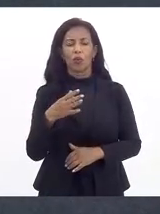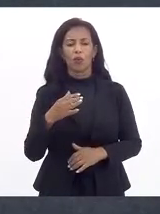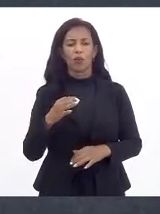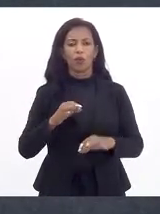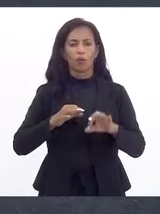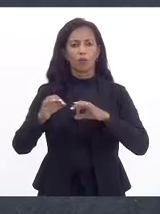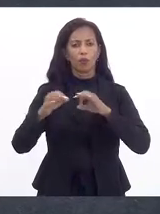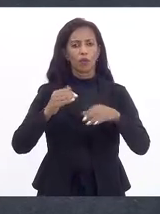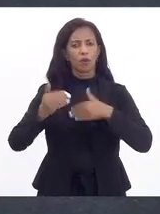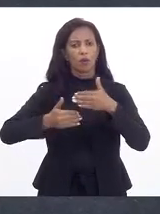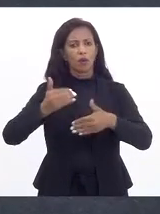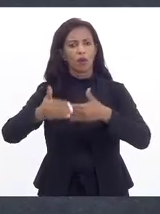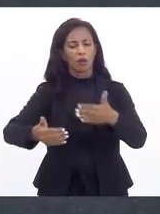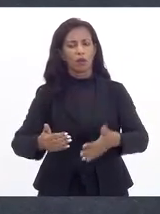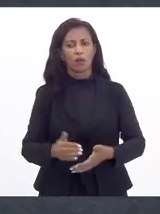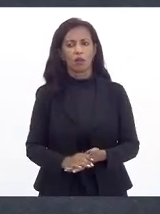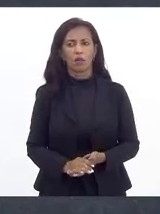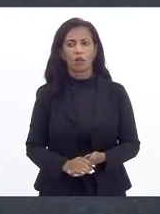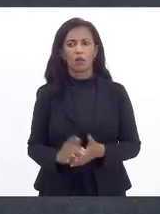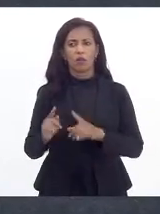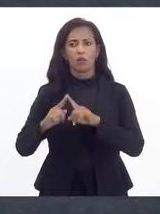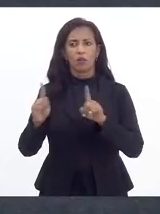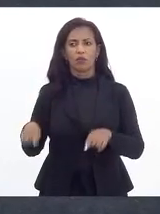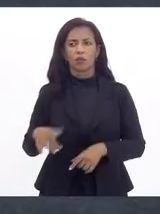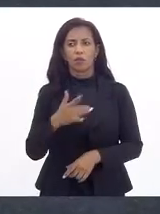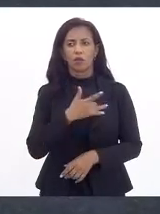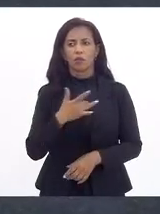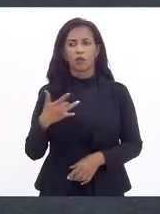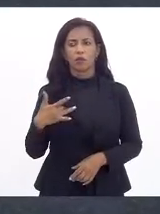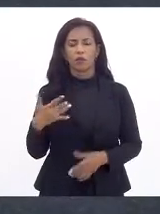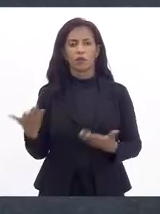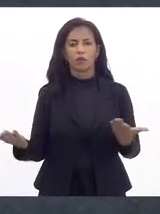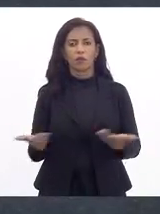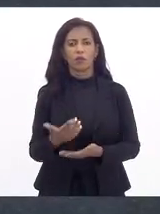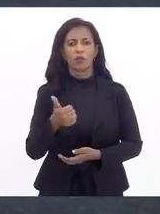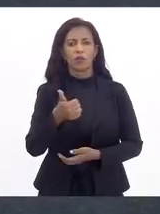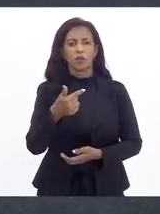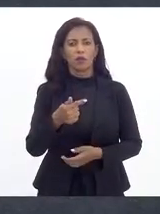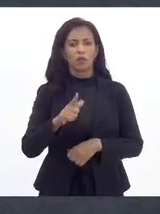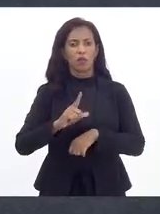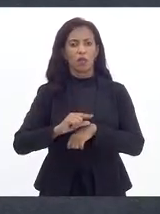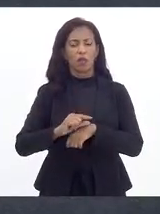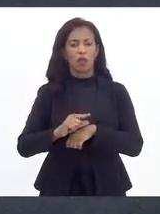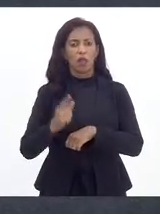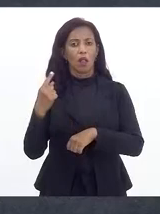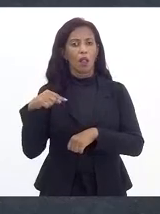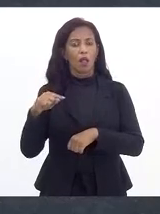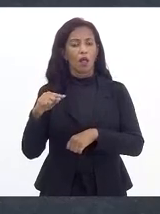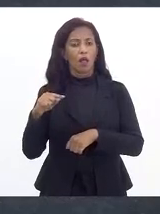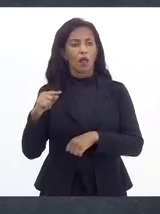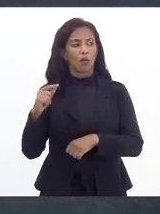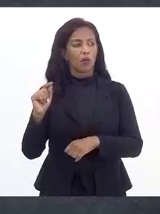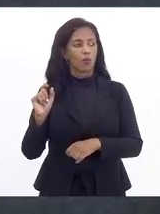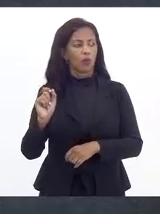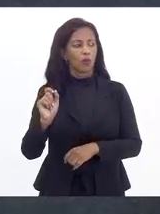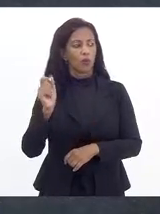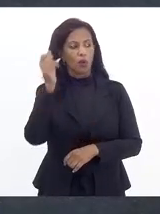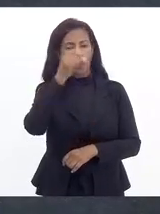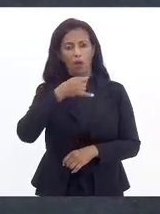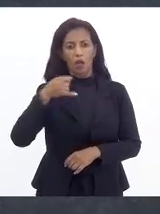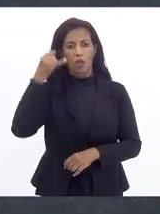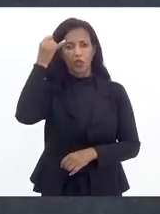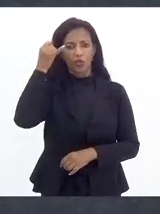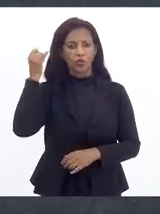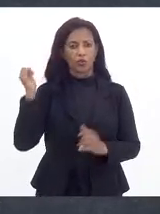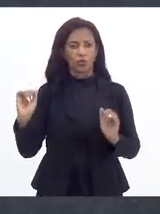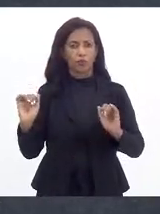carreiras dos servidores da saúde. Será hoje às 17 horas no Palácio Guanabara e espero